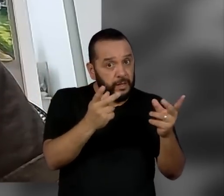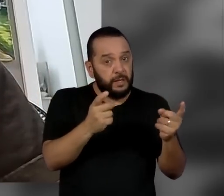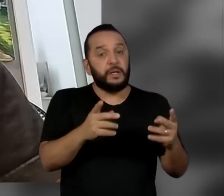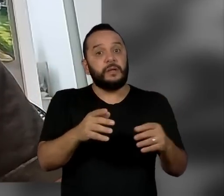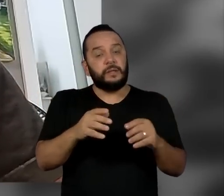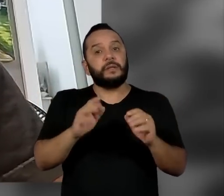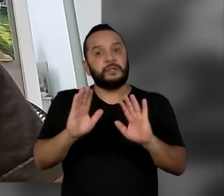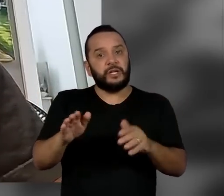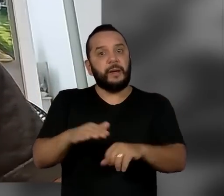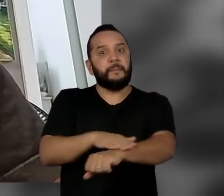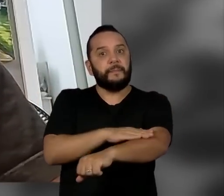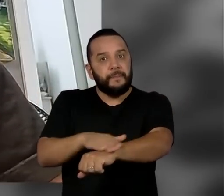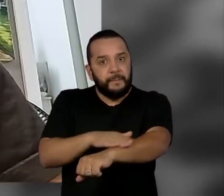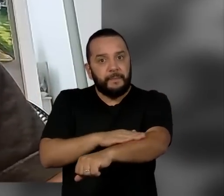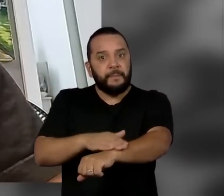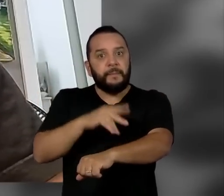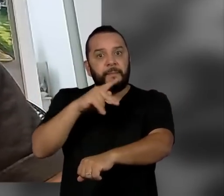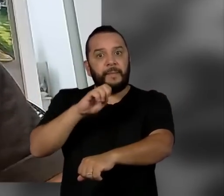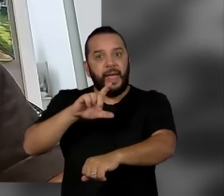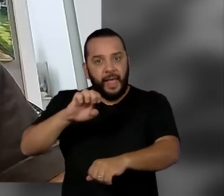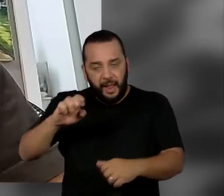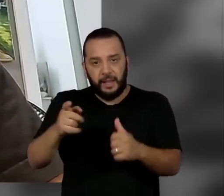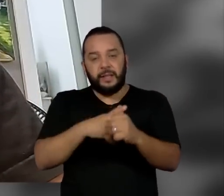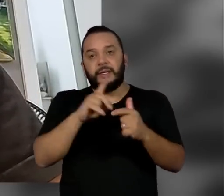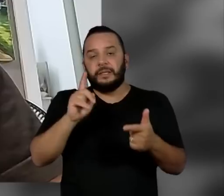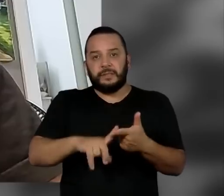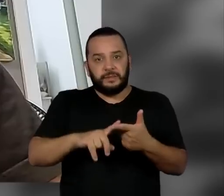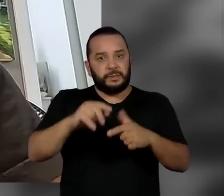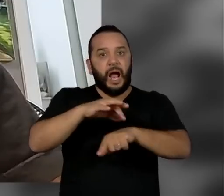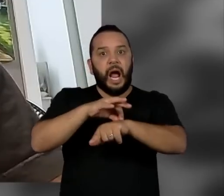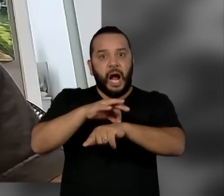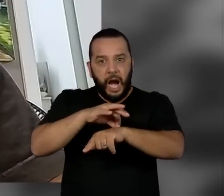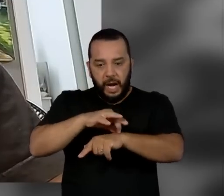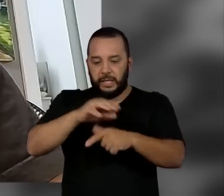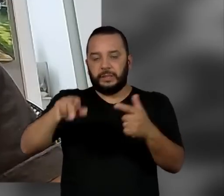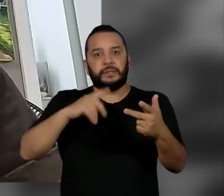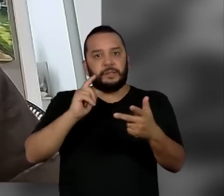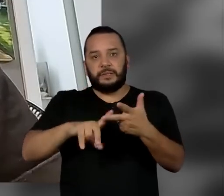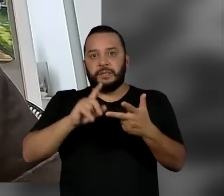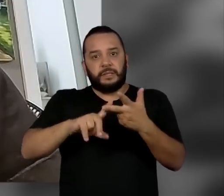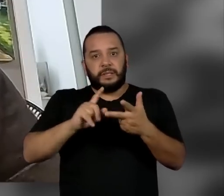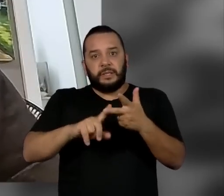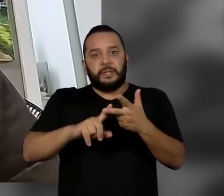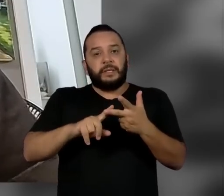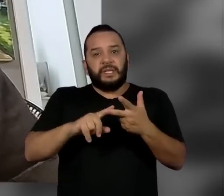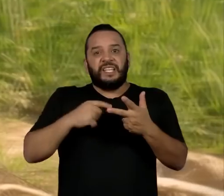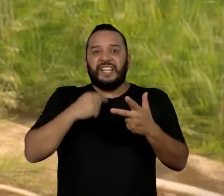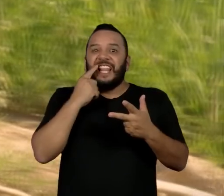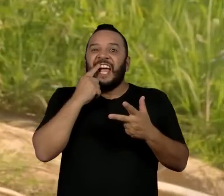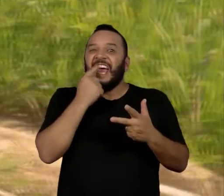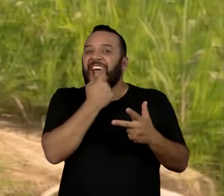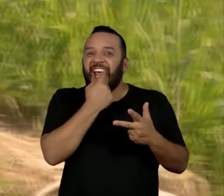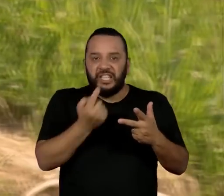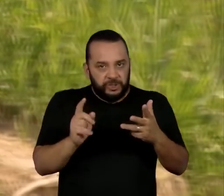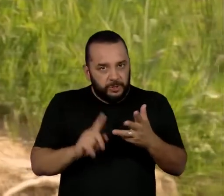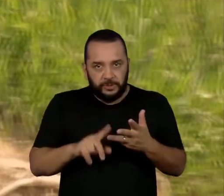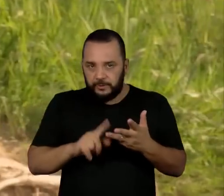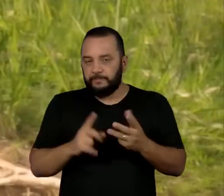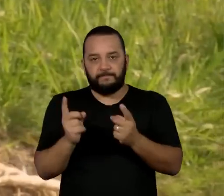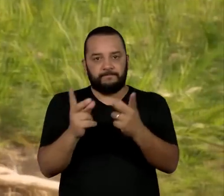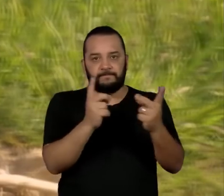dos produtos da caça. E aí entra não só a carne, mas também subprodutos como pele, dentes. A caça